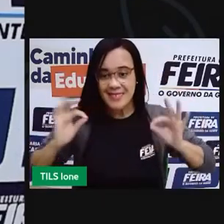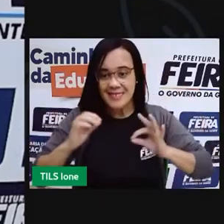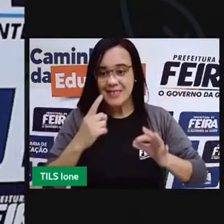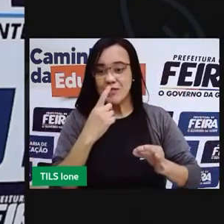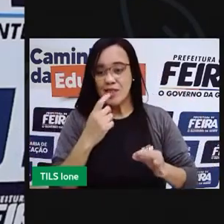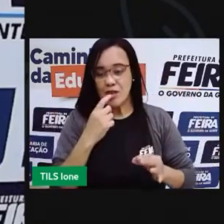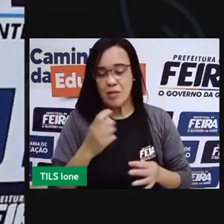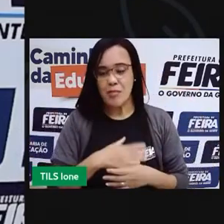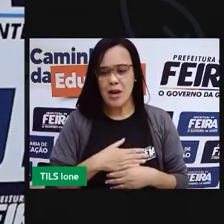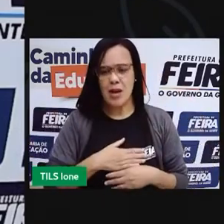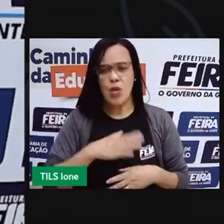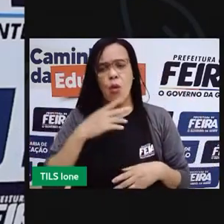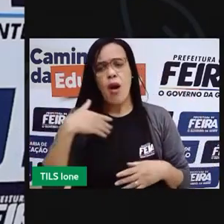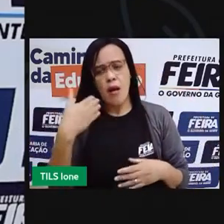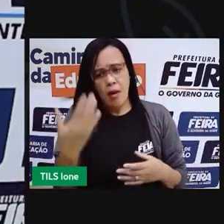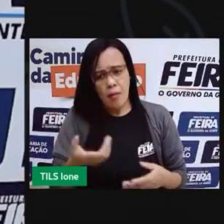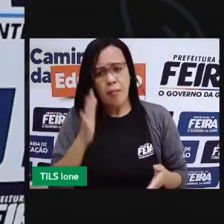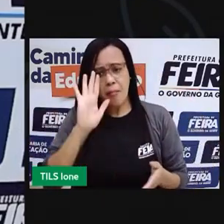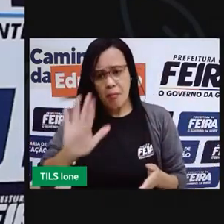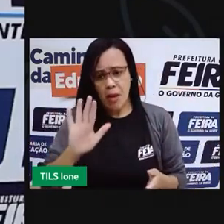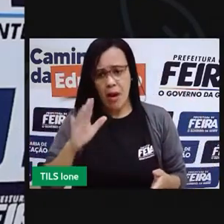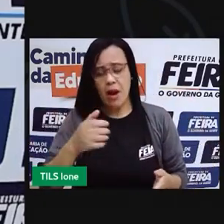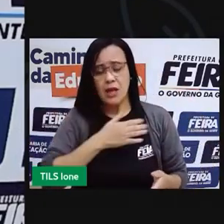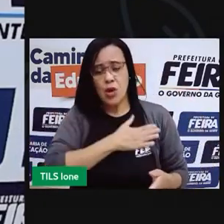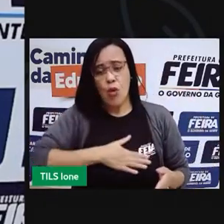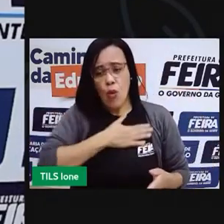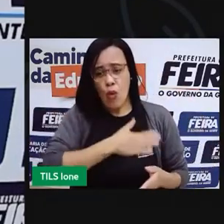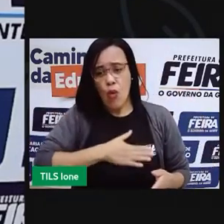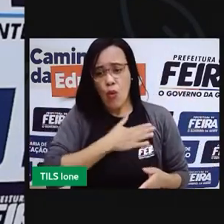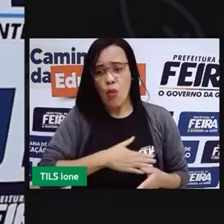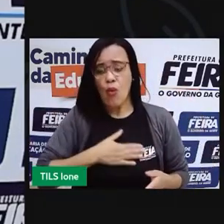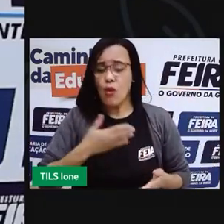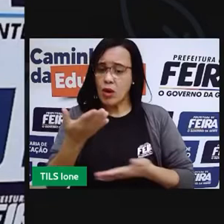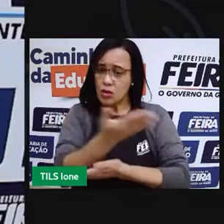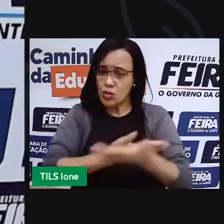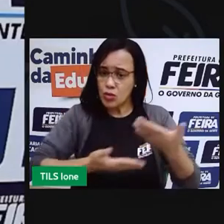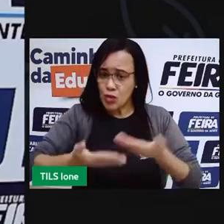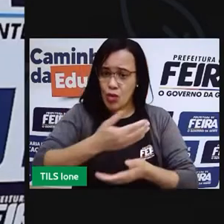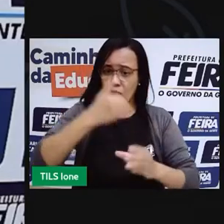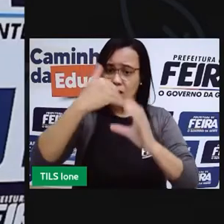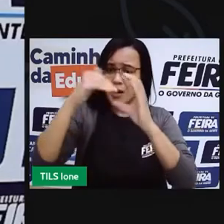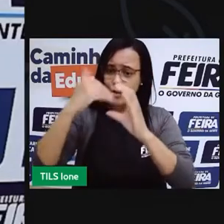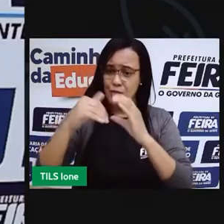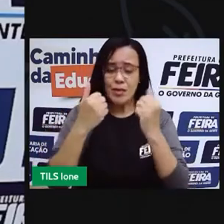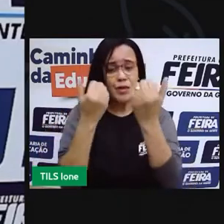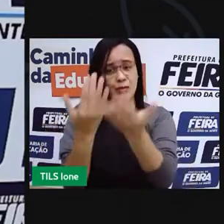me corresponder com o senhor, com os meus respeitos, Chapeuzinho Vermelho.